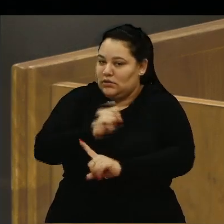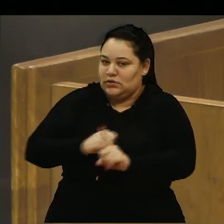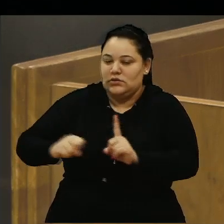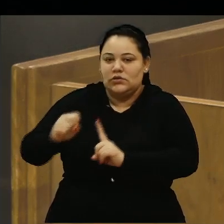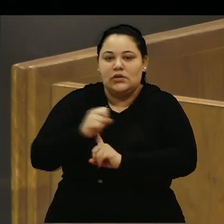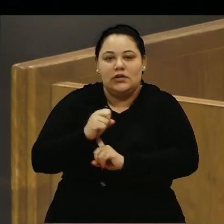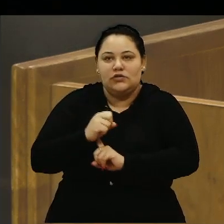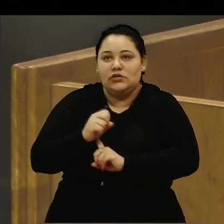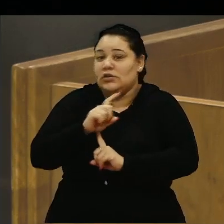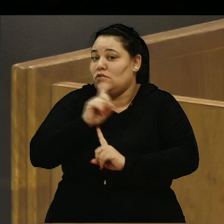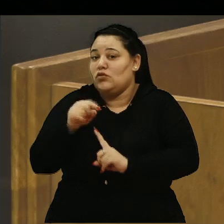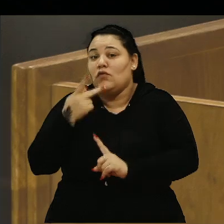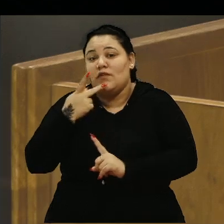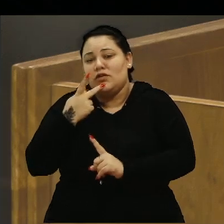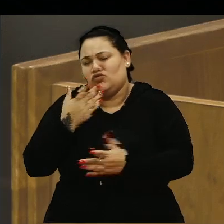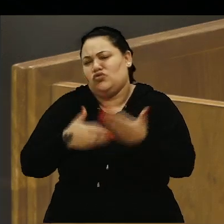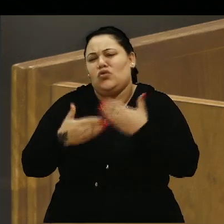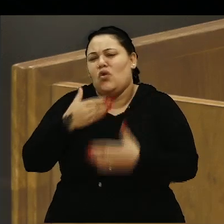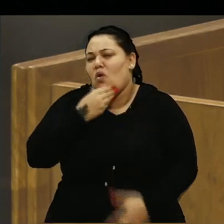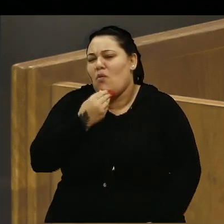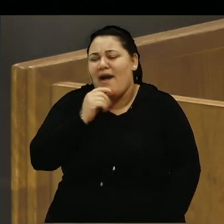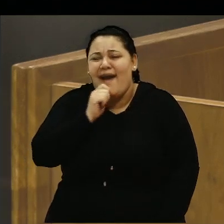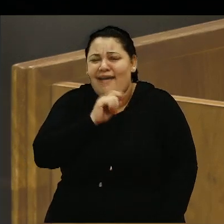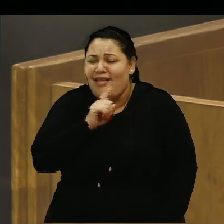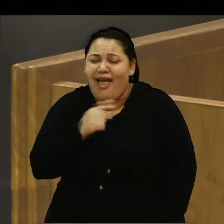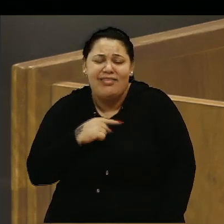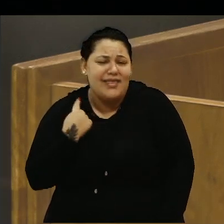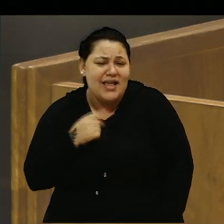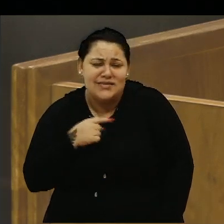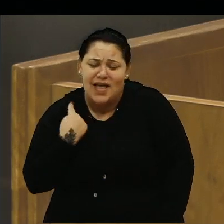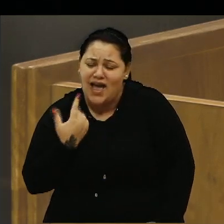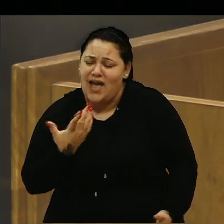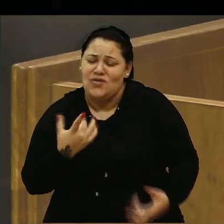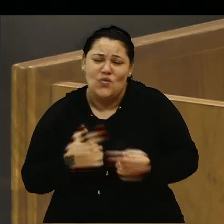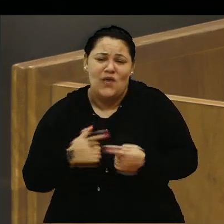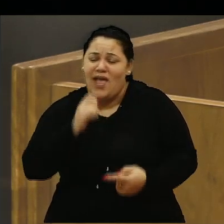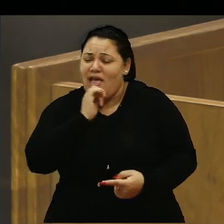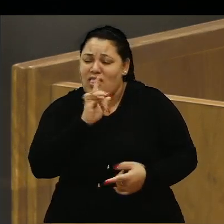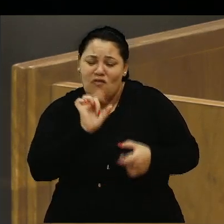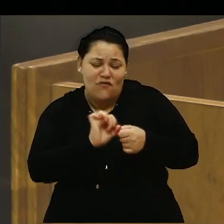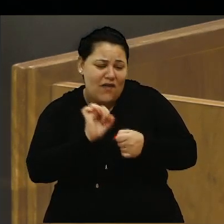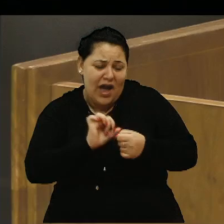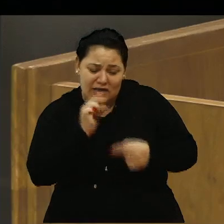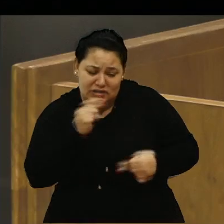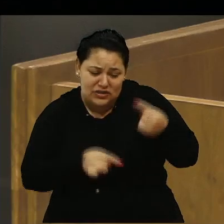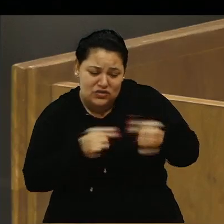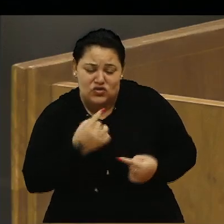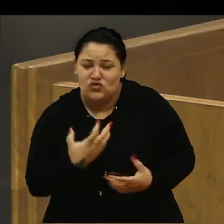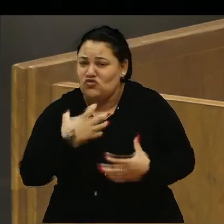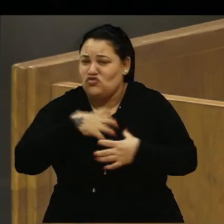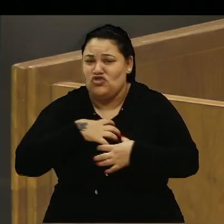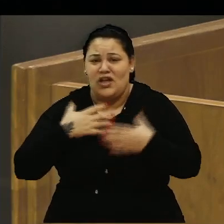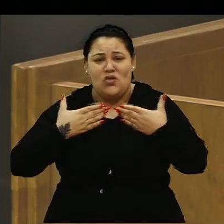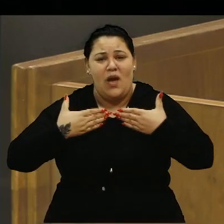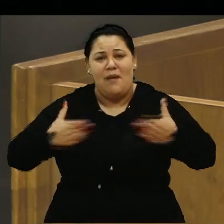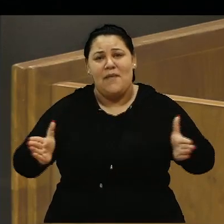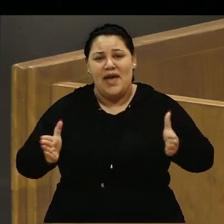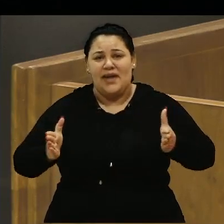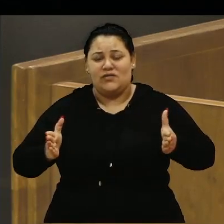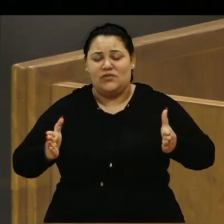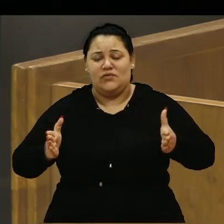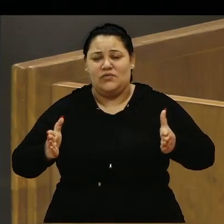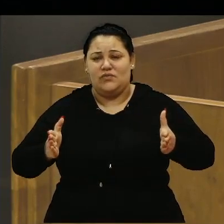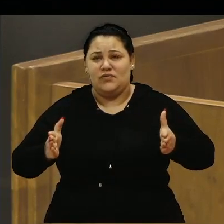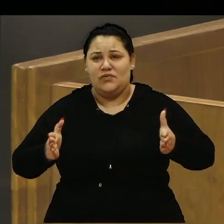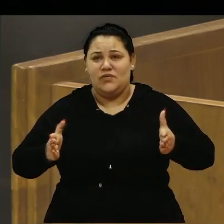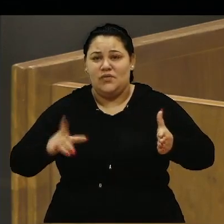não de todos, óbvio, não avançaram, porque não é feito esse debate de uma forma tão ampla, geralmente são